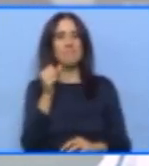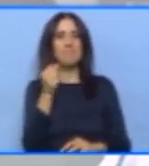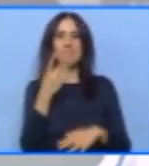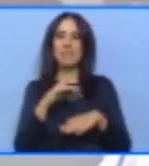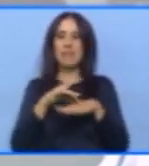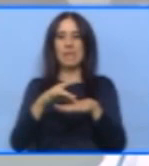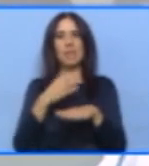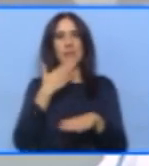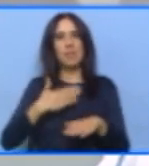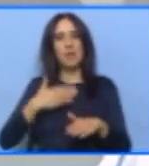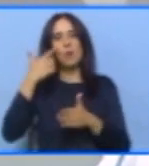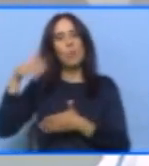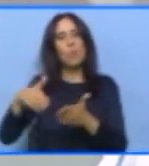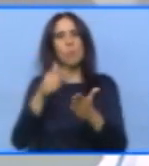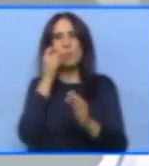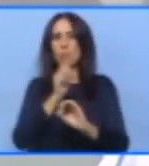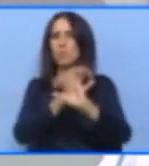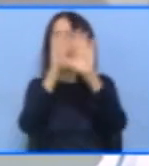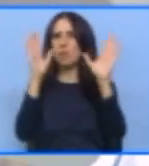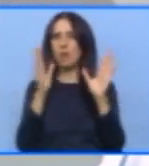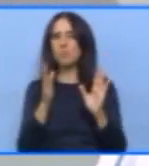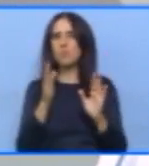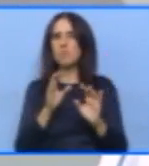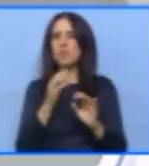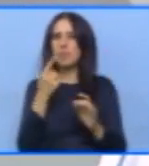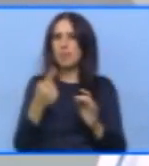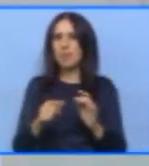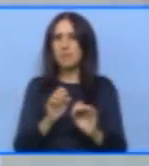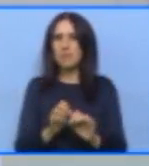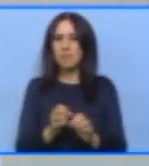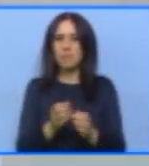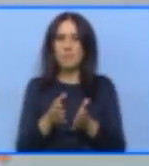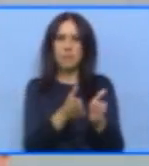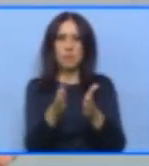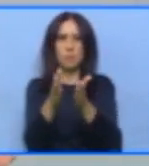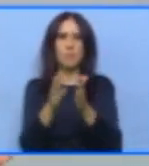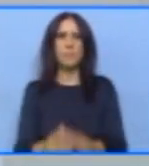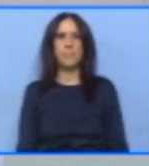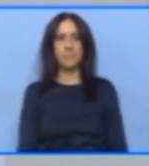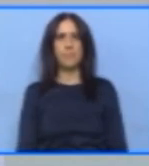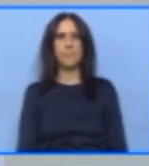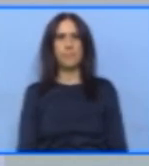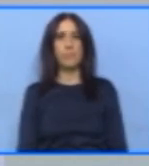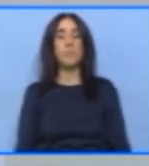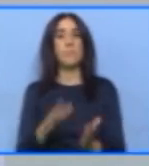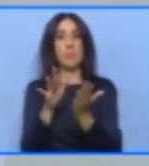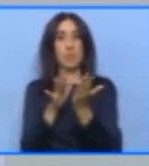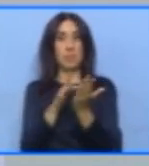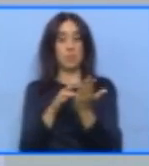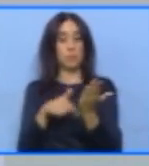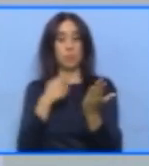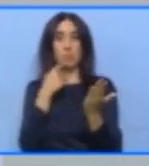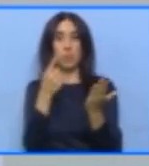por um rumo que para ele era muito claro e muito definido. Como digo no livro, eu tive a sorte de partilhar com Vieira Pinto